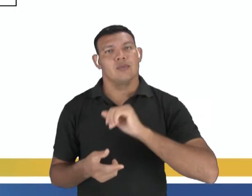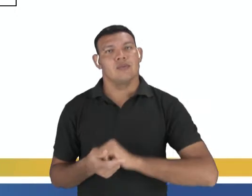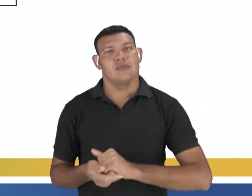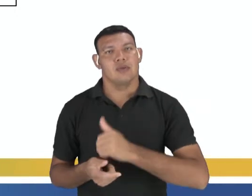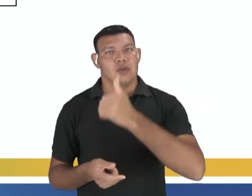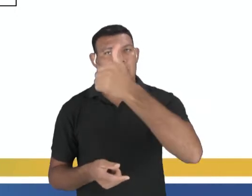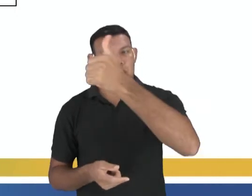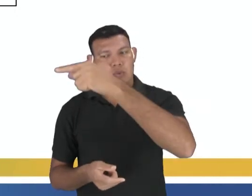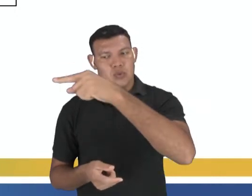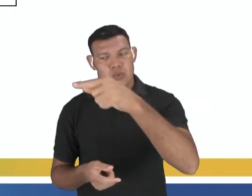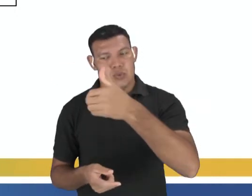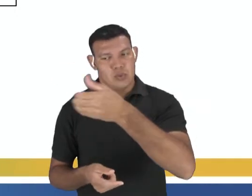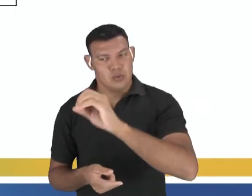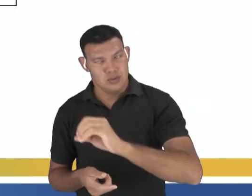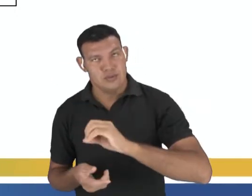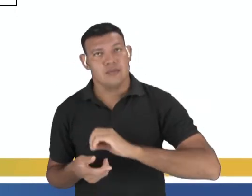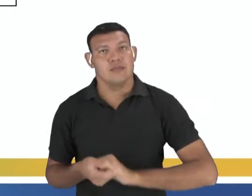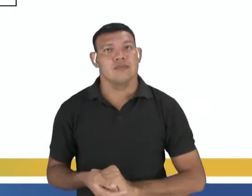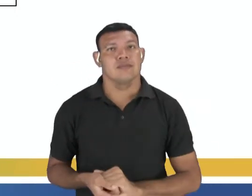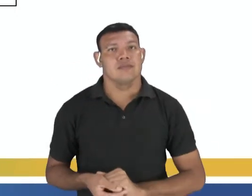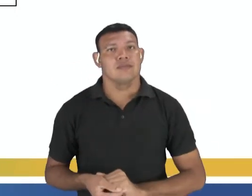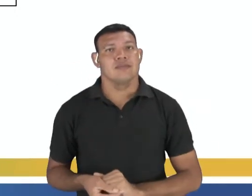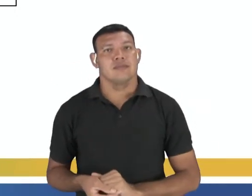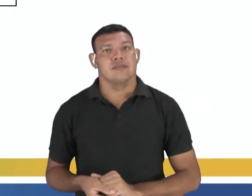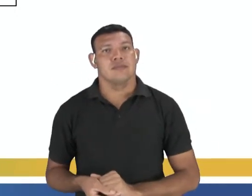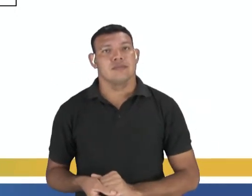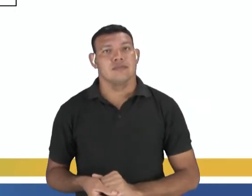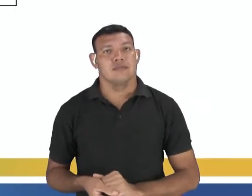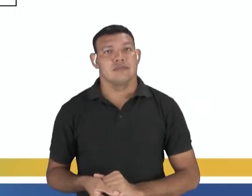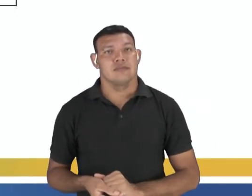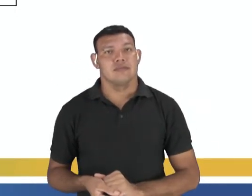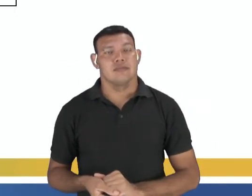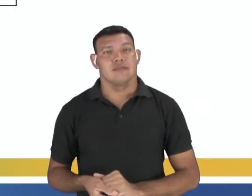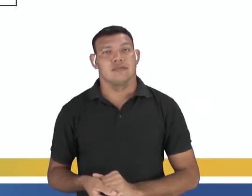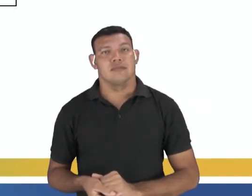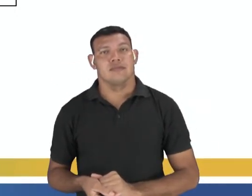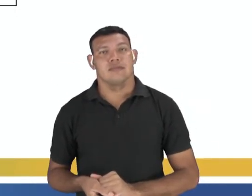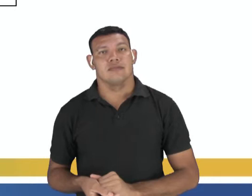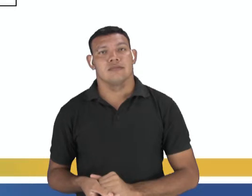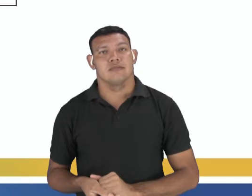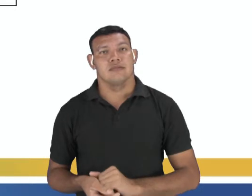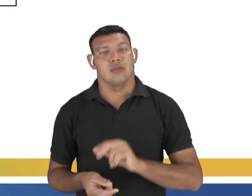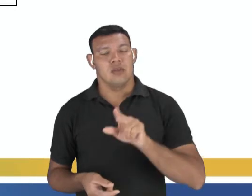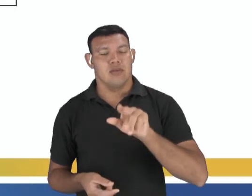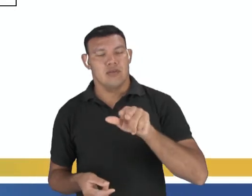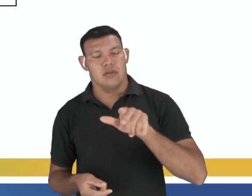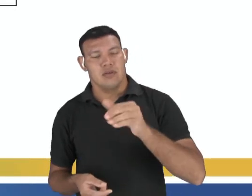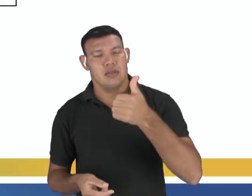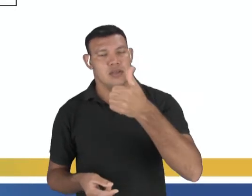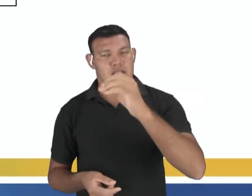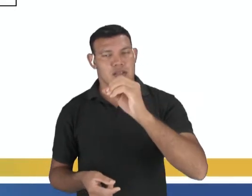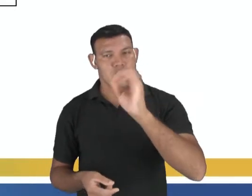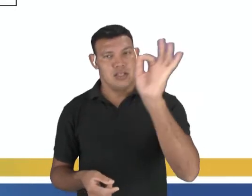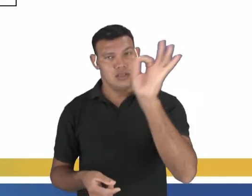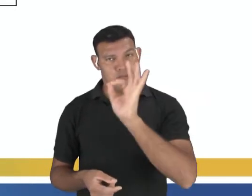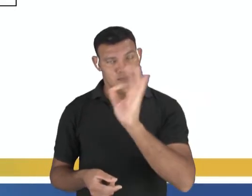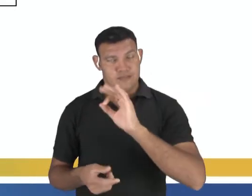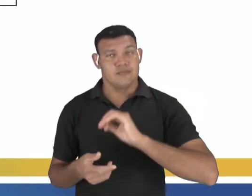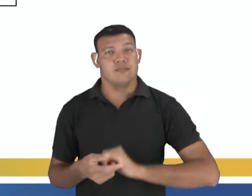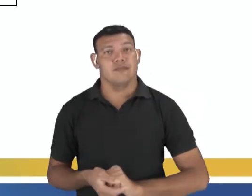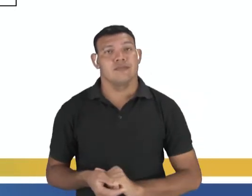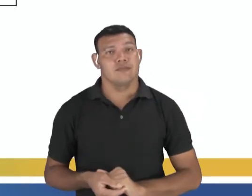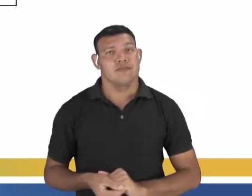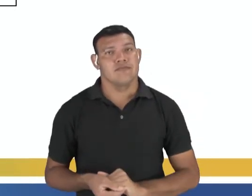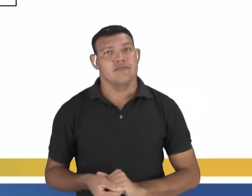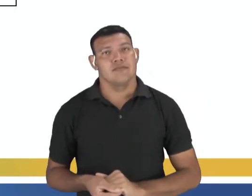do nosso espaço amostral. 4 sobre 40, simplificando por 4 dá 1 sobre 10, que seria a nossa probabilidade. 1